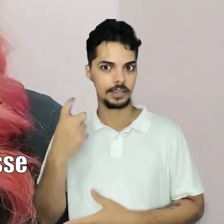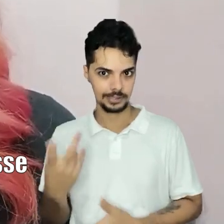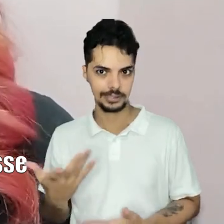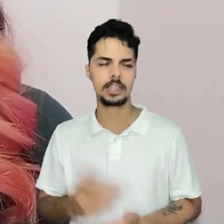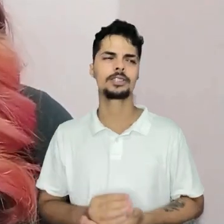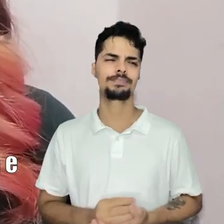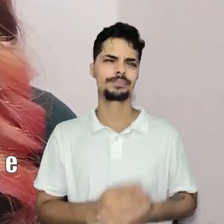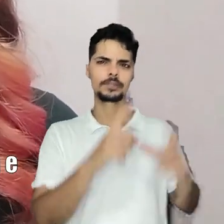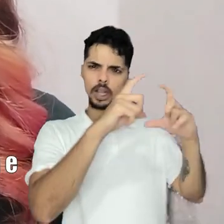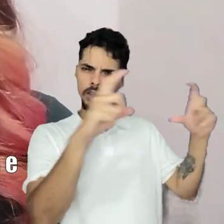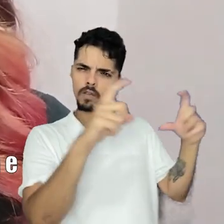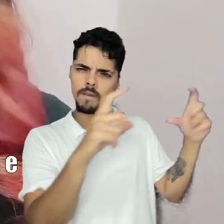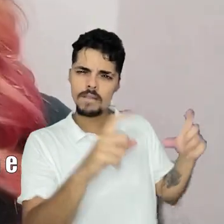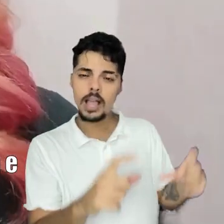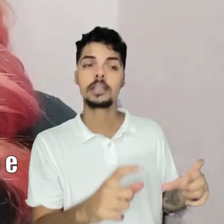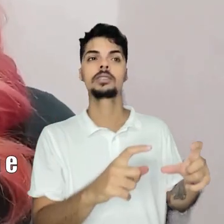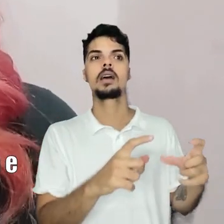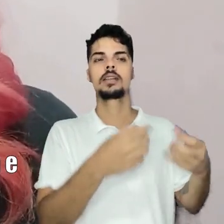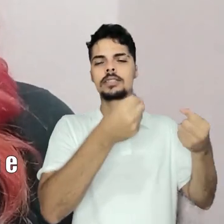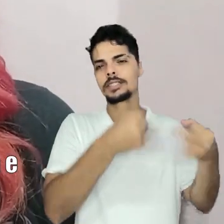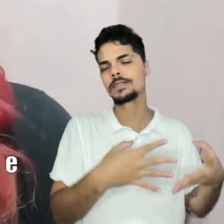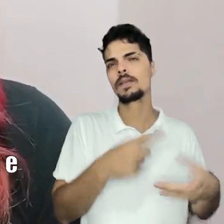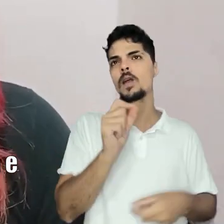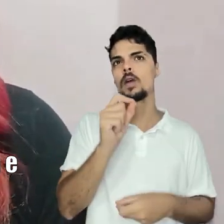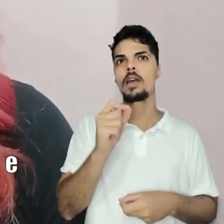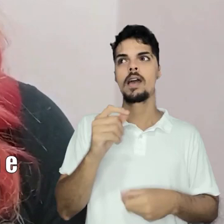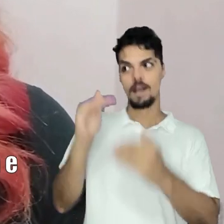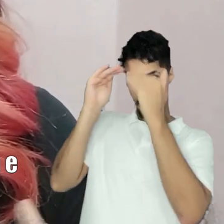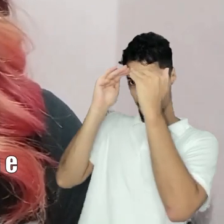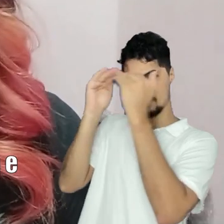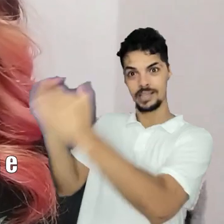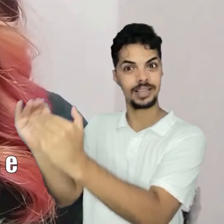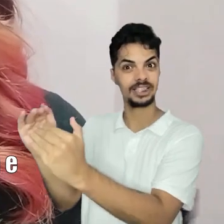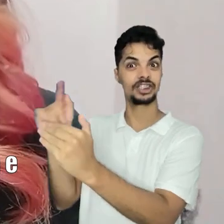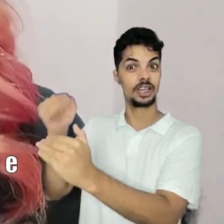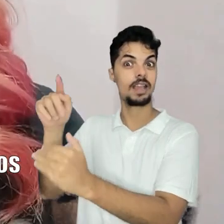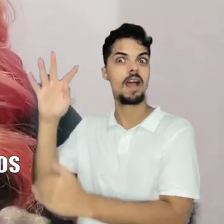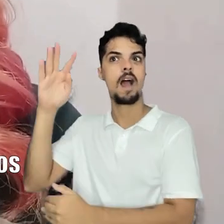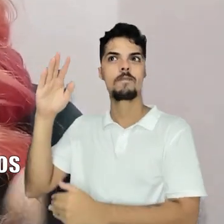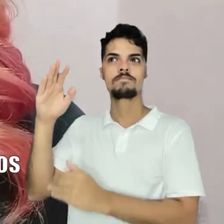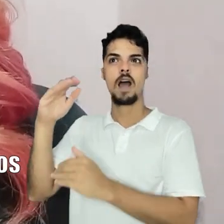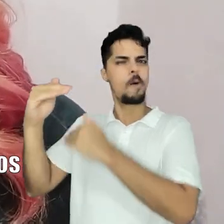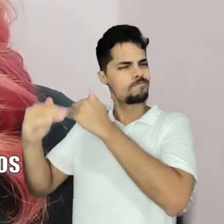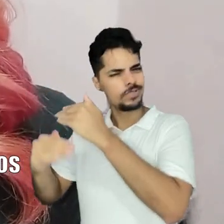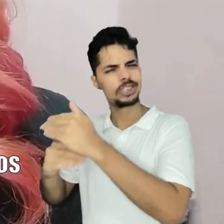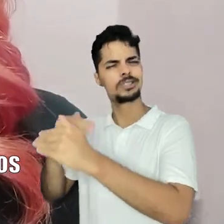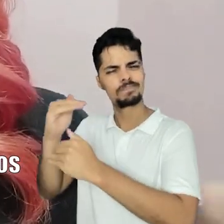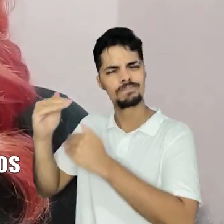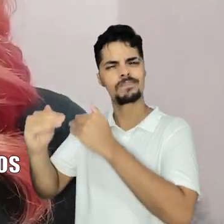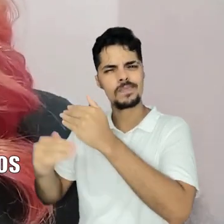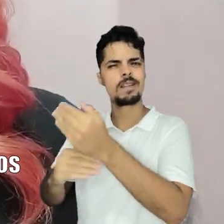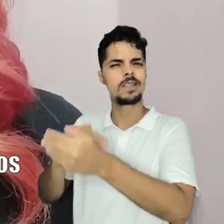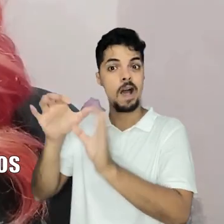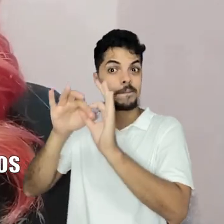muito interessante. E nos seus versos, Antônio Teixeira e Souza faz uma homenagem ao processo de